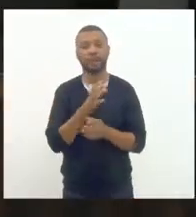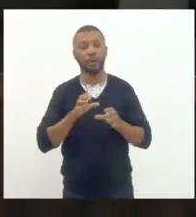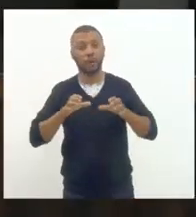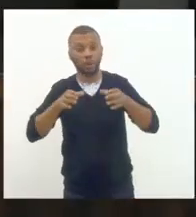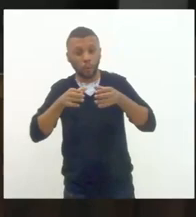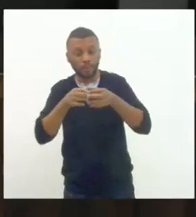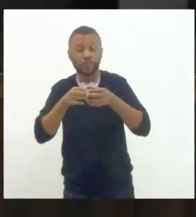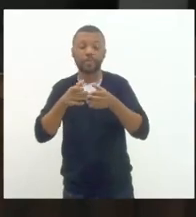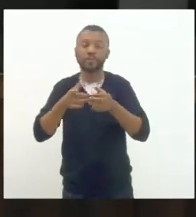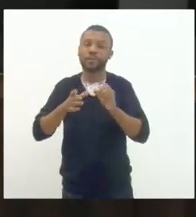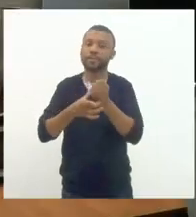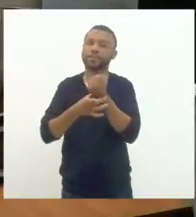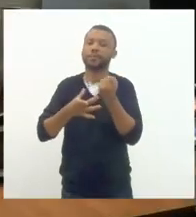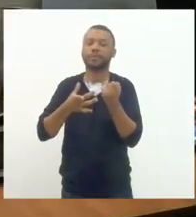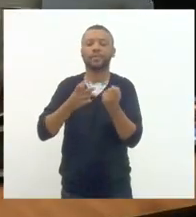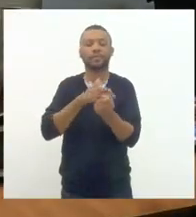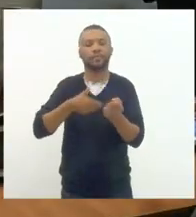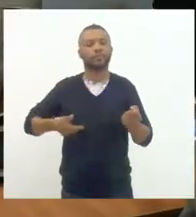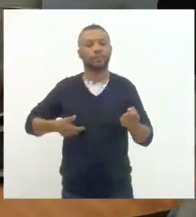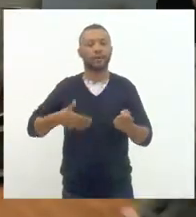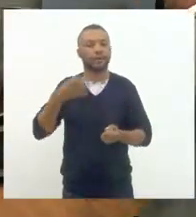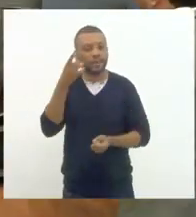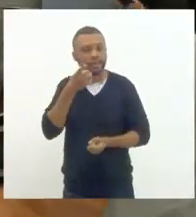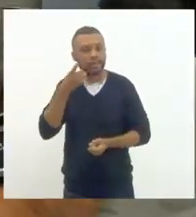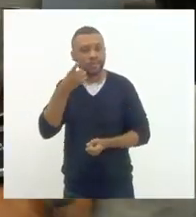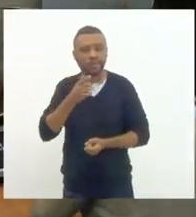deputado Carlos Augusto.